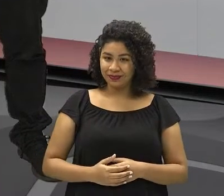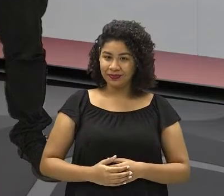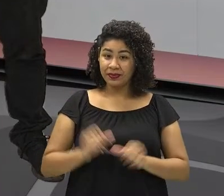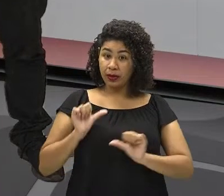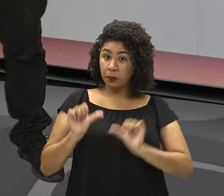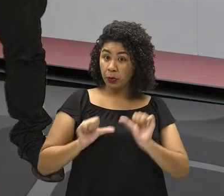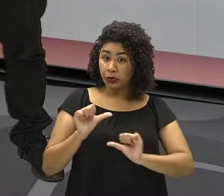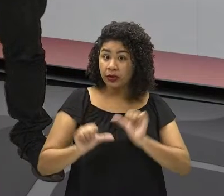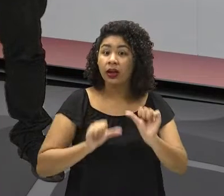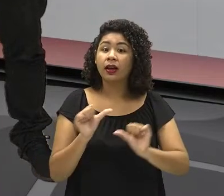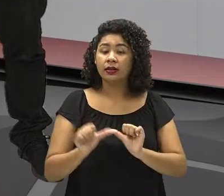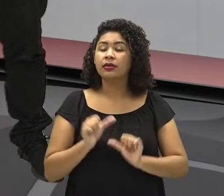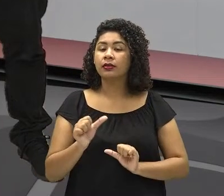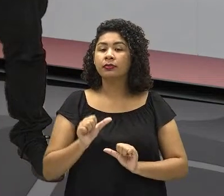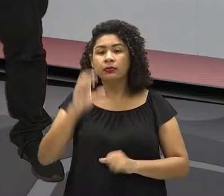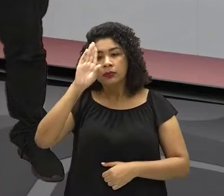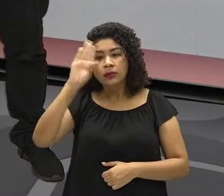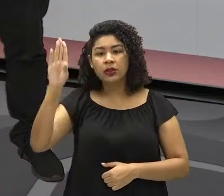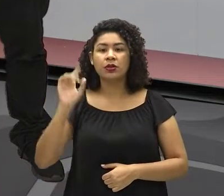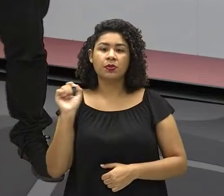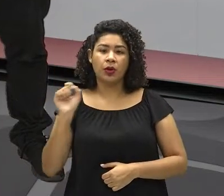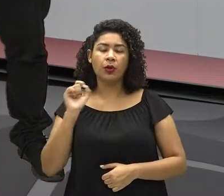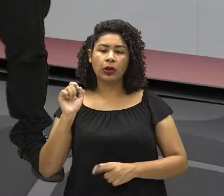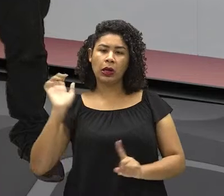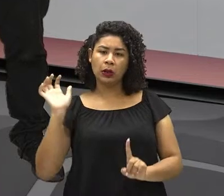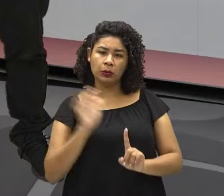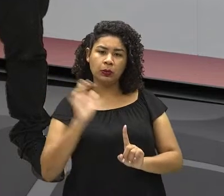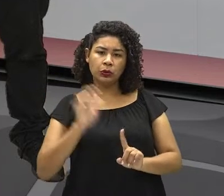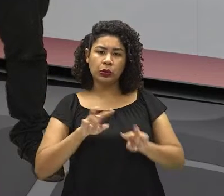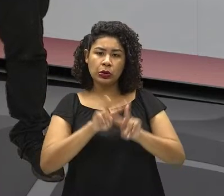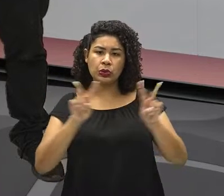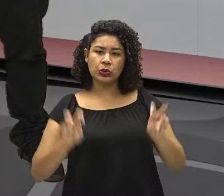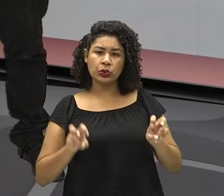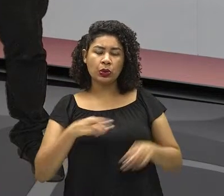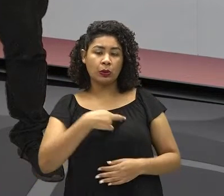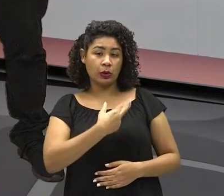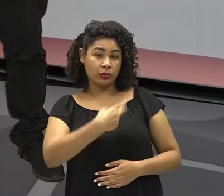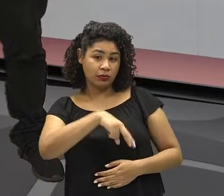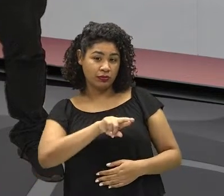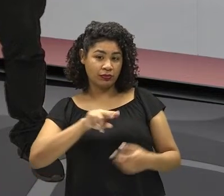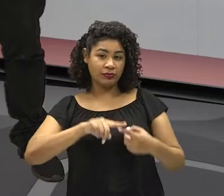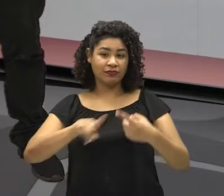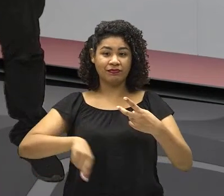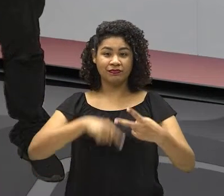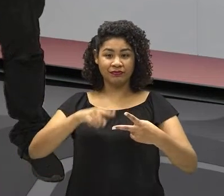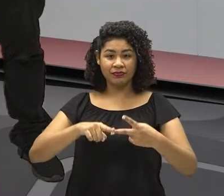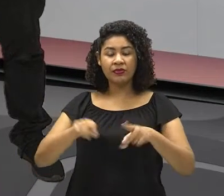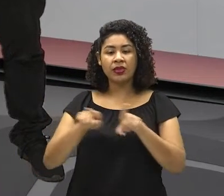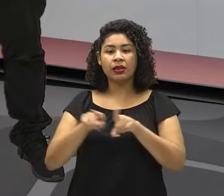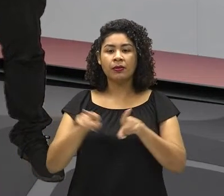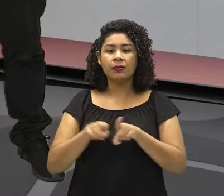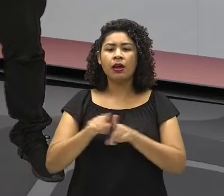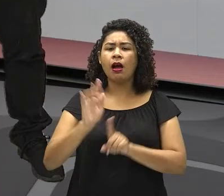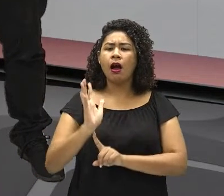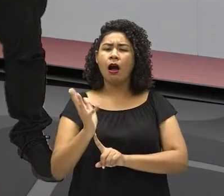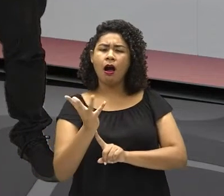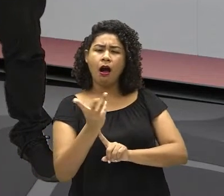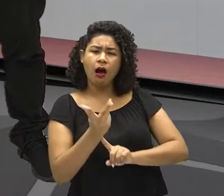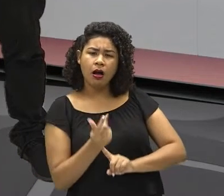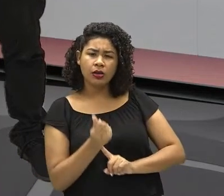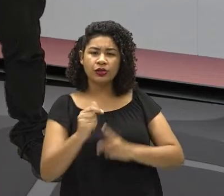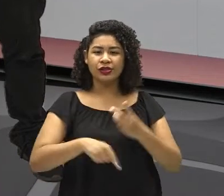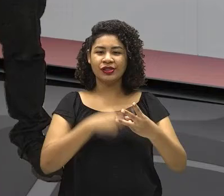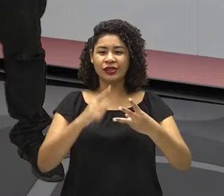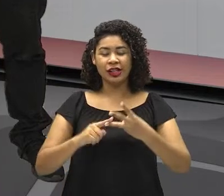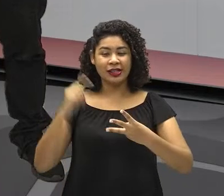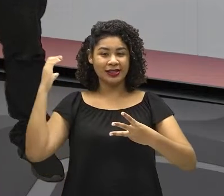mudanças irão atingir não só a questão da religiosidade, como também nas formas de produções artísticas, científicas